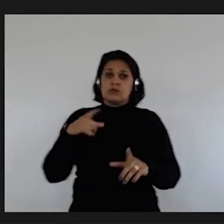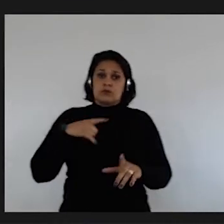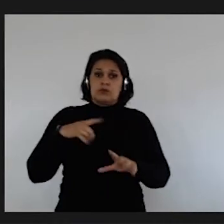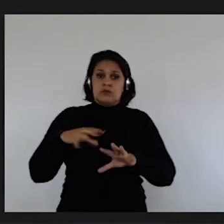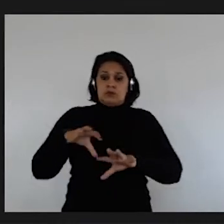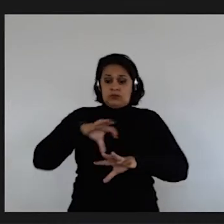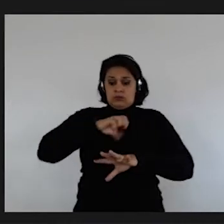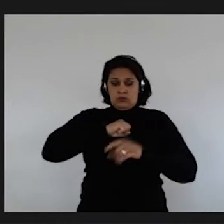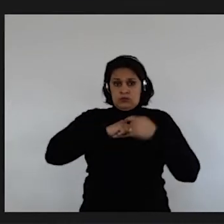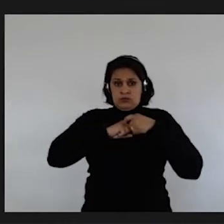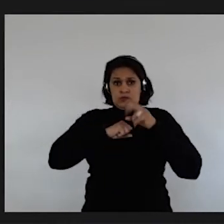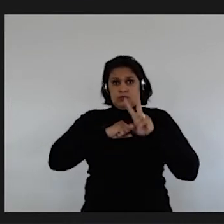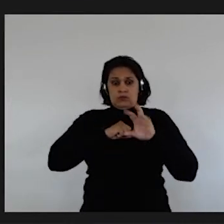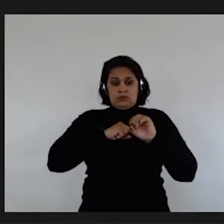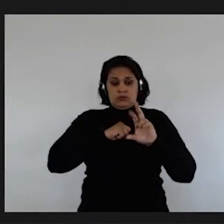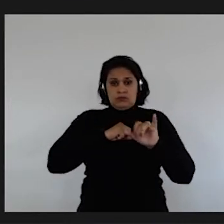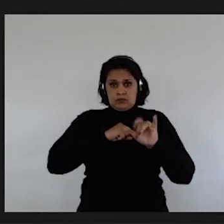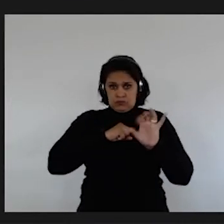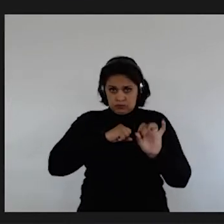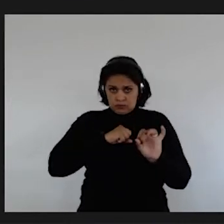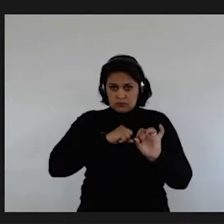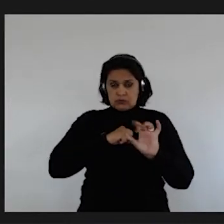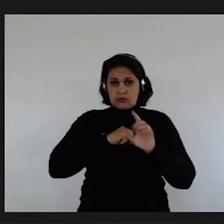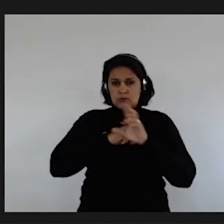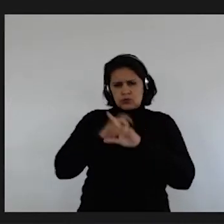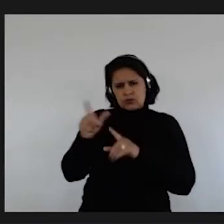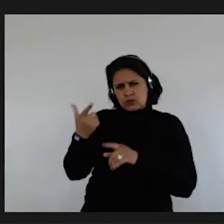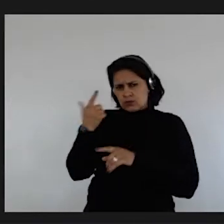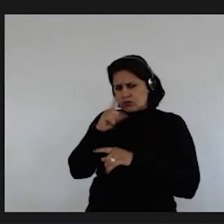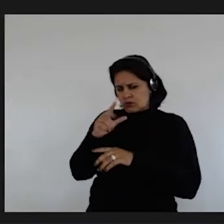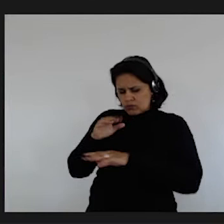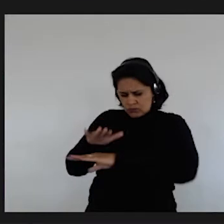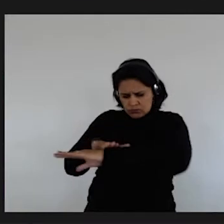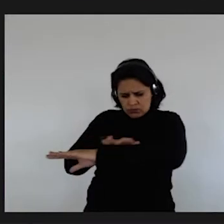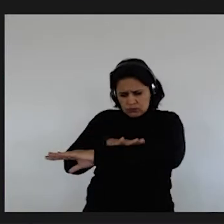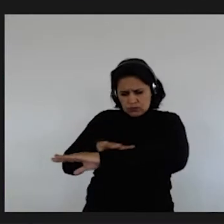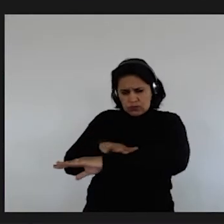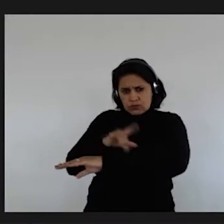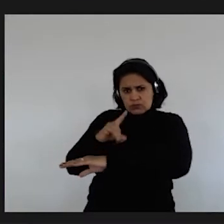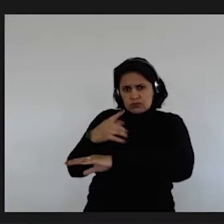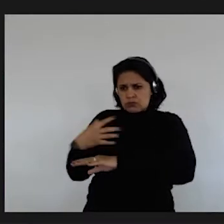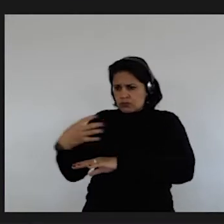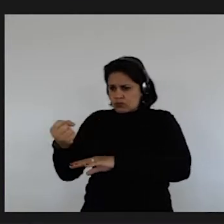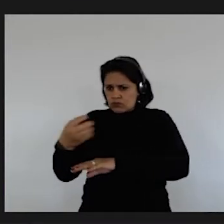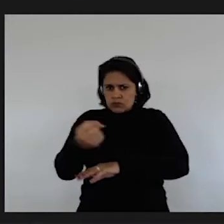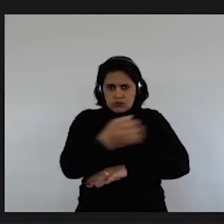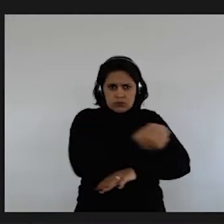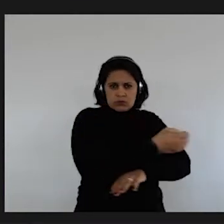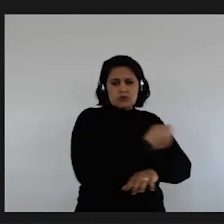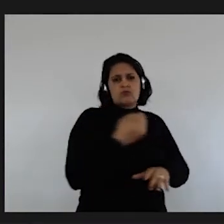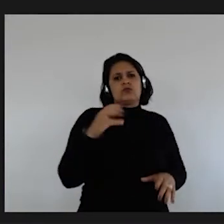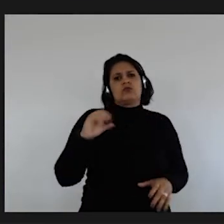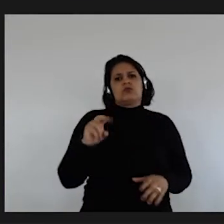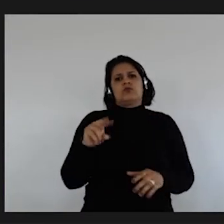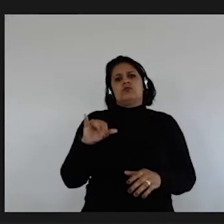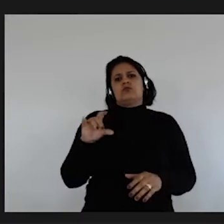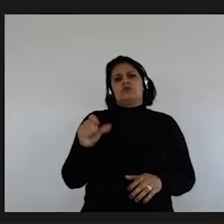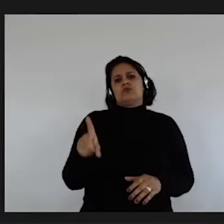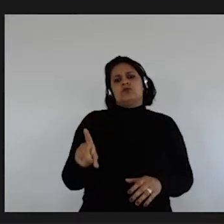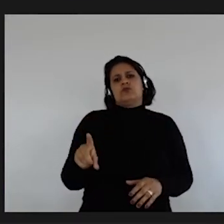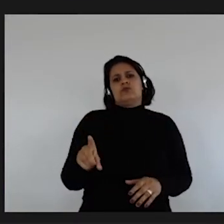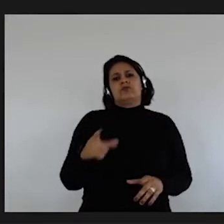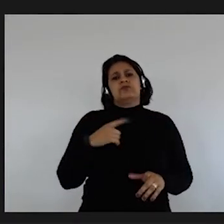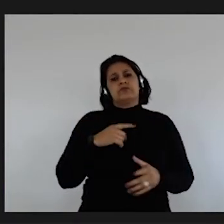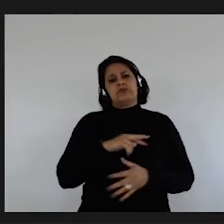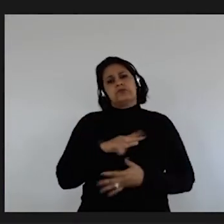Covid, por meio de pelagem é possível admitir que transmitiriam o Covid para os humanos. E aí você tem diversos sites